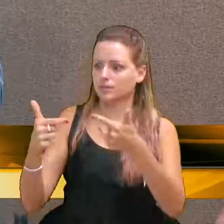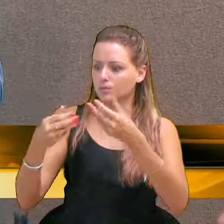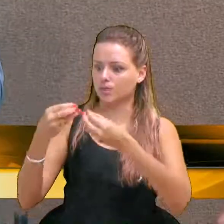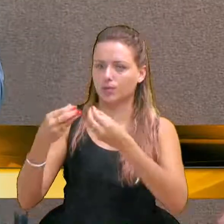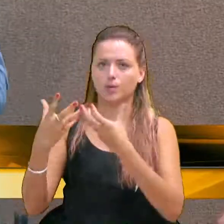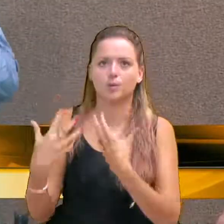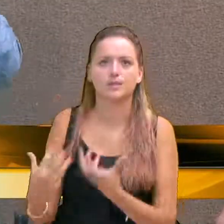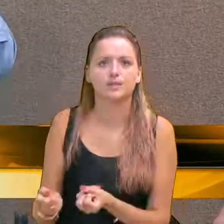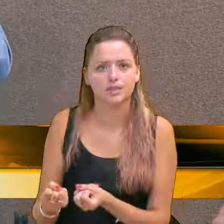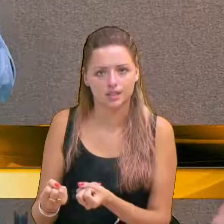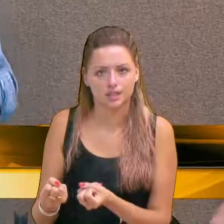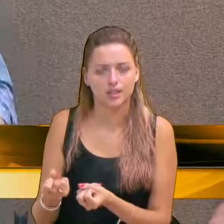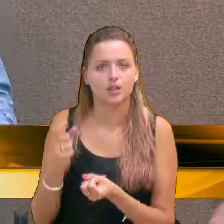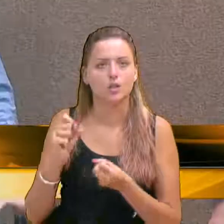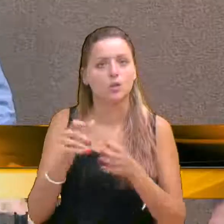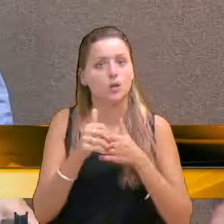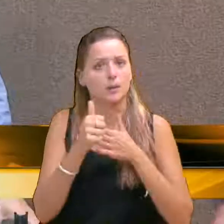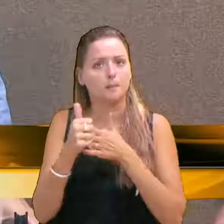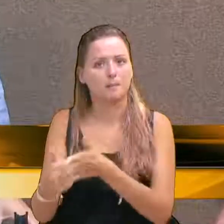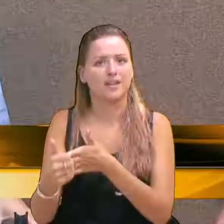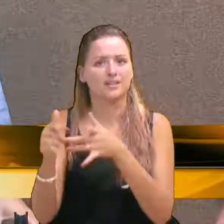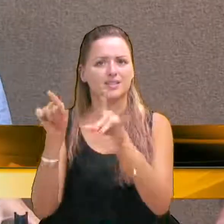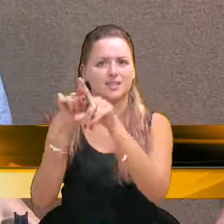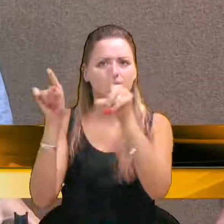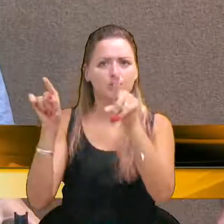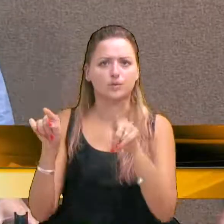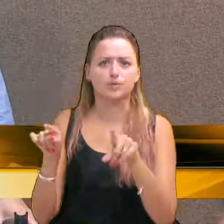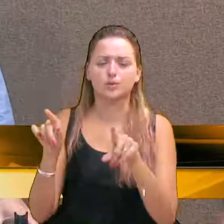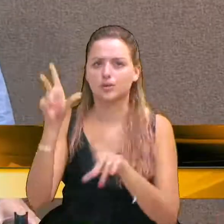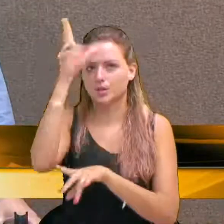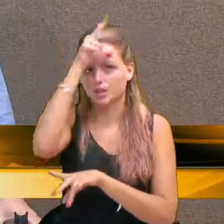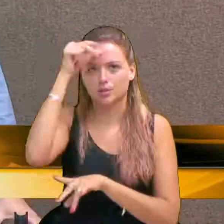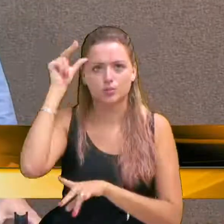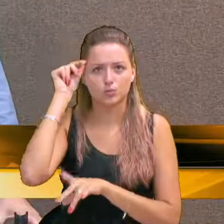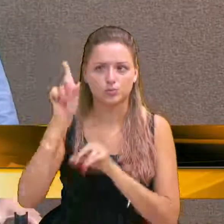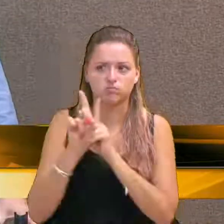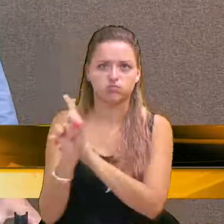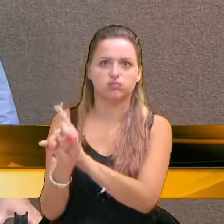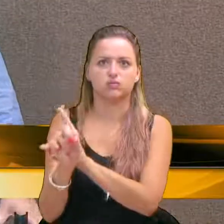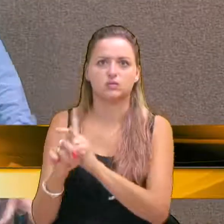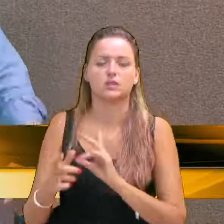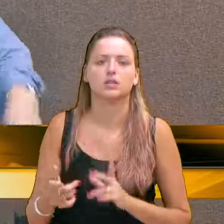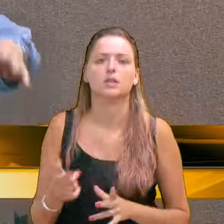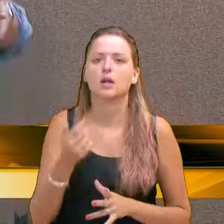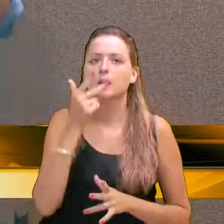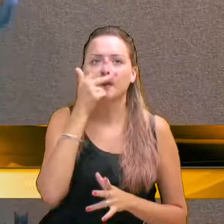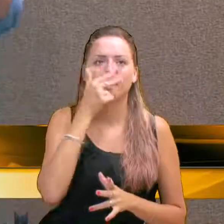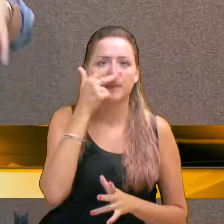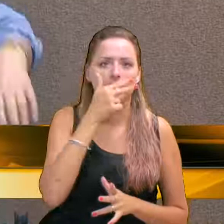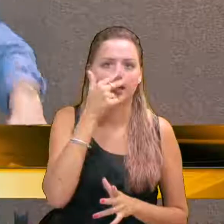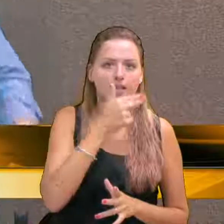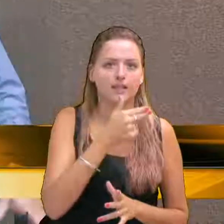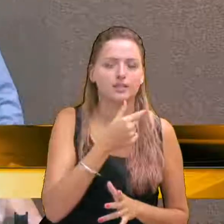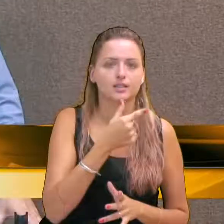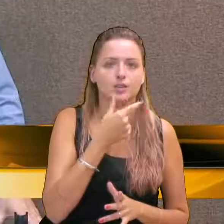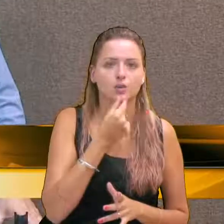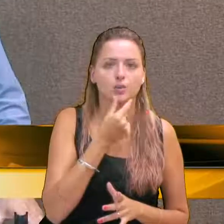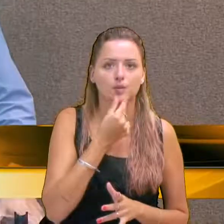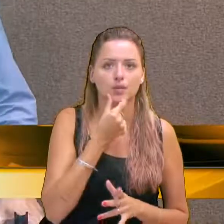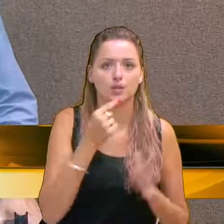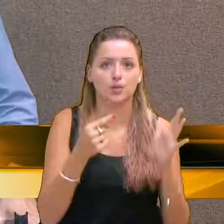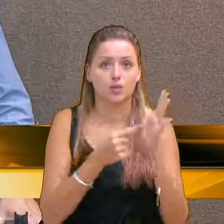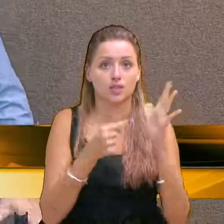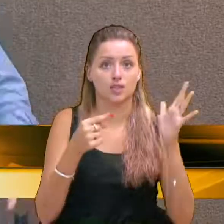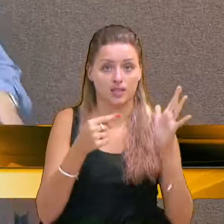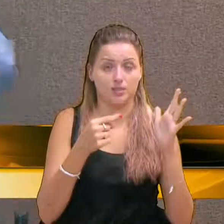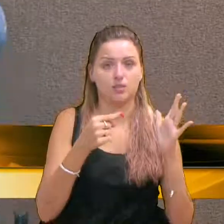forma com que está se perseguindo servidores, né? Aliás, me parece que o rapazinho que está denunciando o prefeito, que